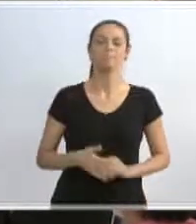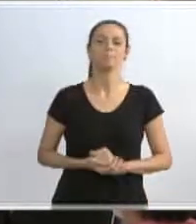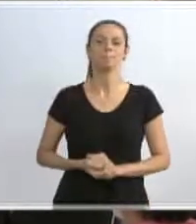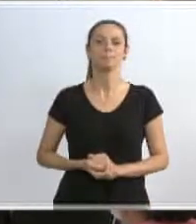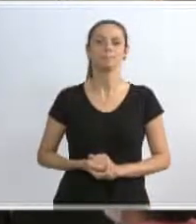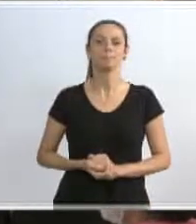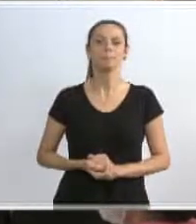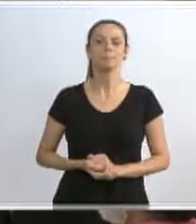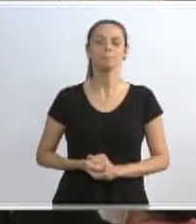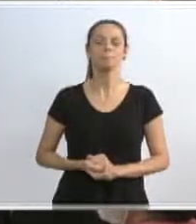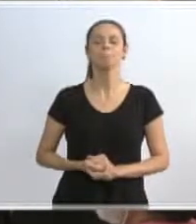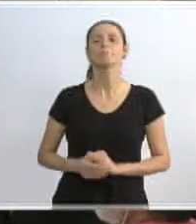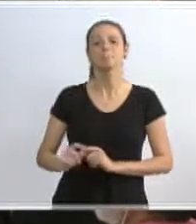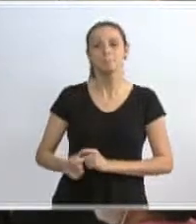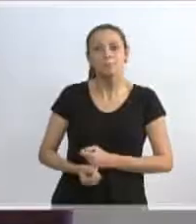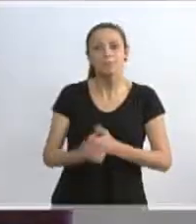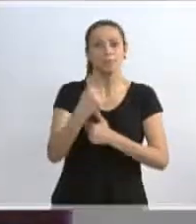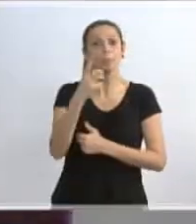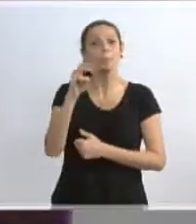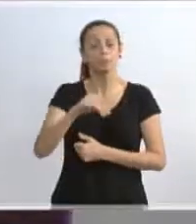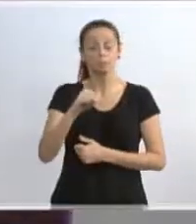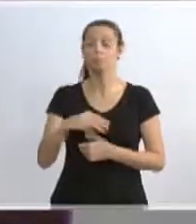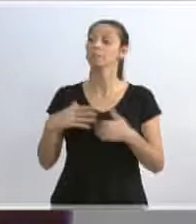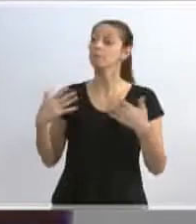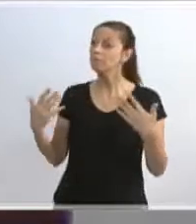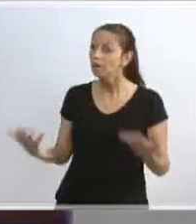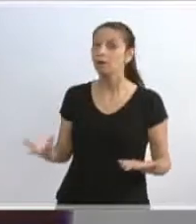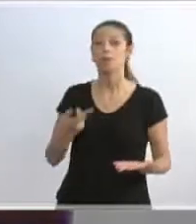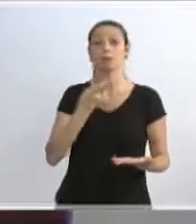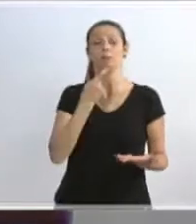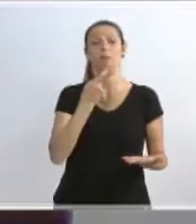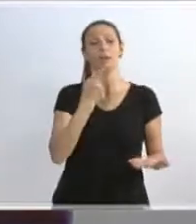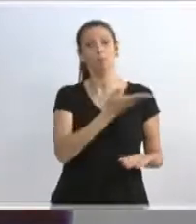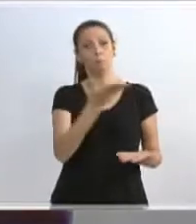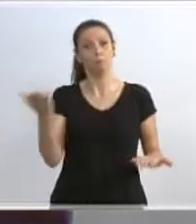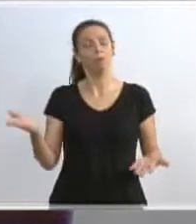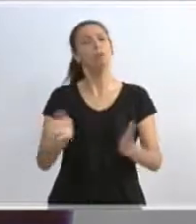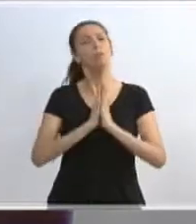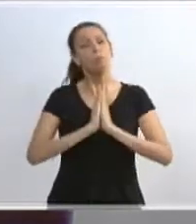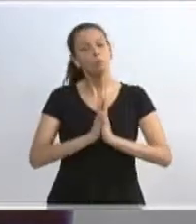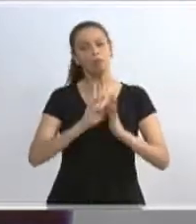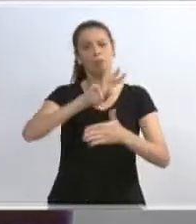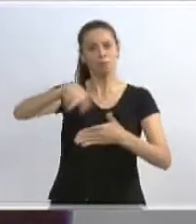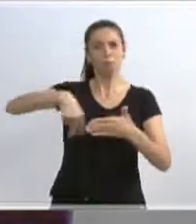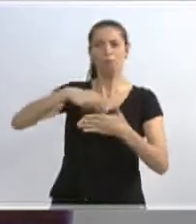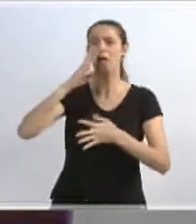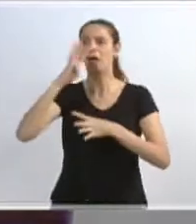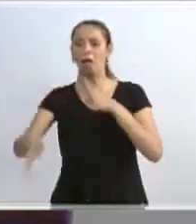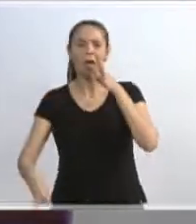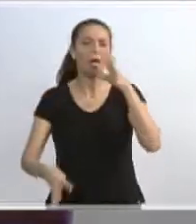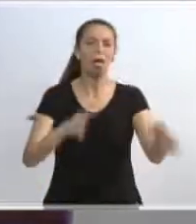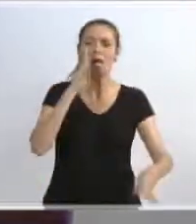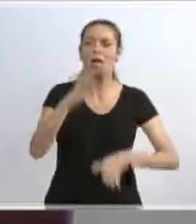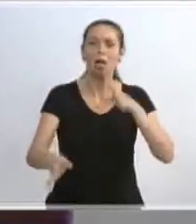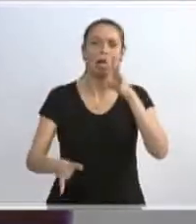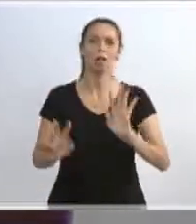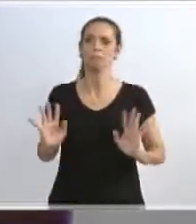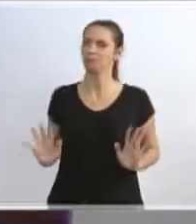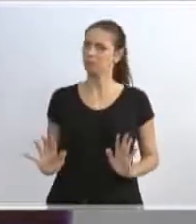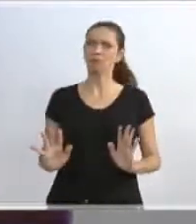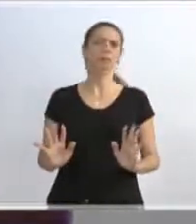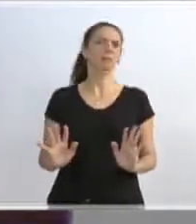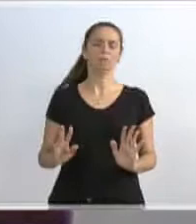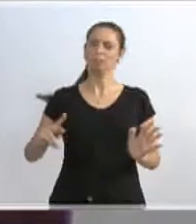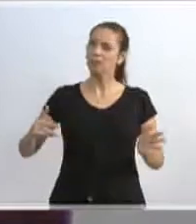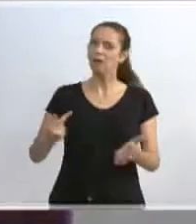Muito obrigado, presidente. É isso que eu quero dizer. Vocês nunca vão ver eu vir aqui acusar os vereadores ou botar os vereadores no plural em